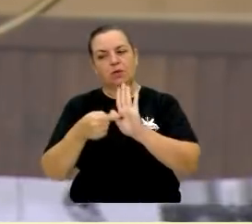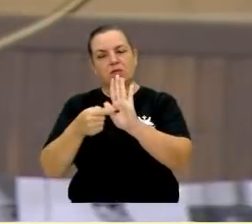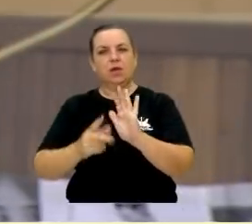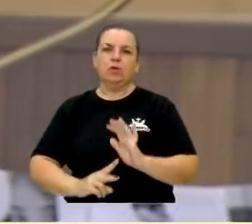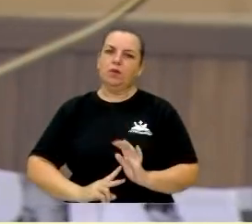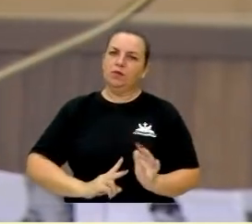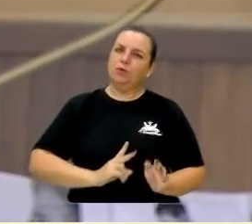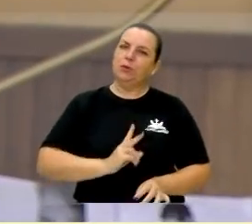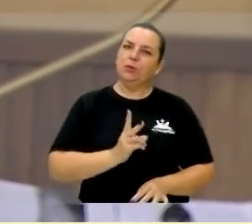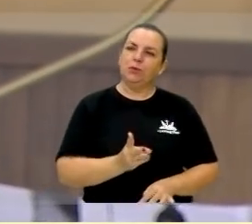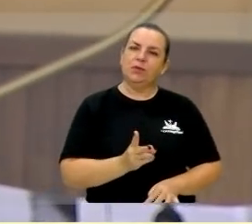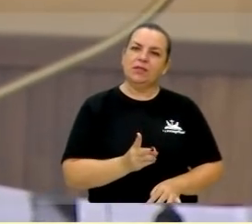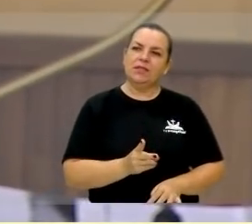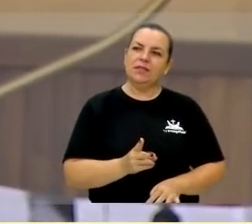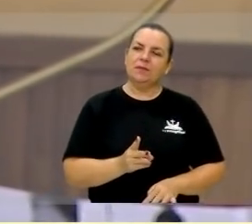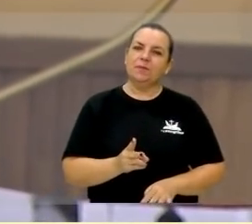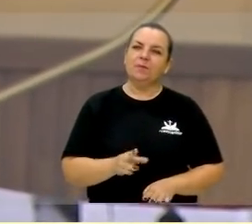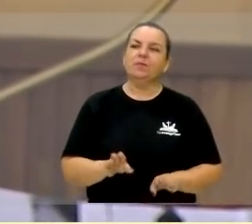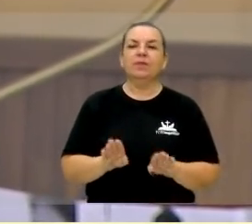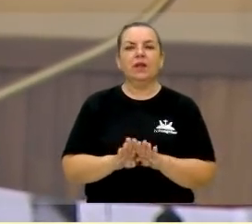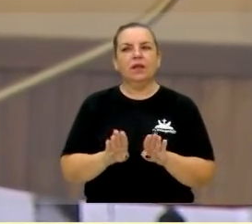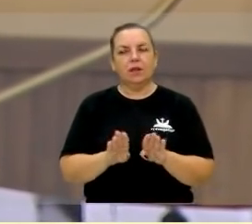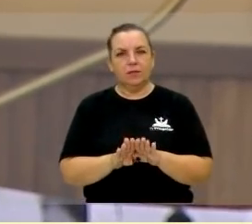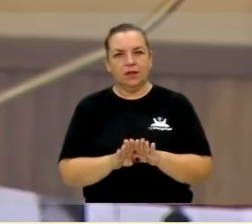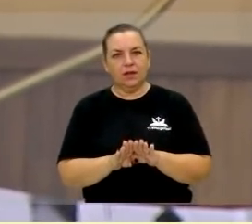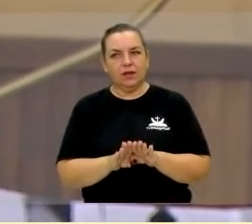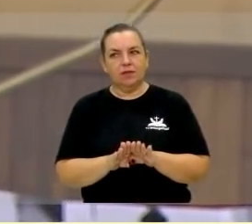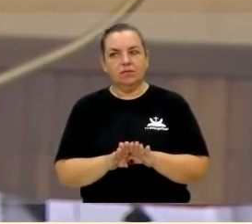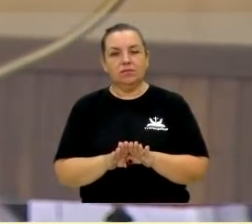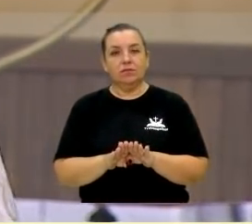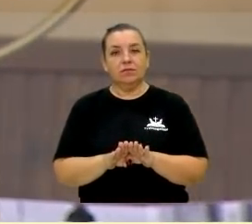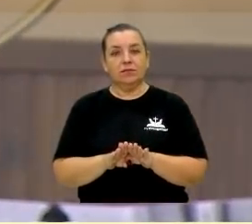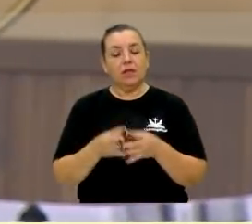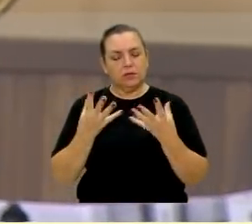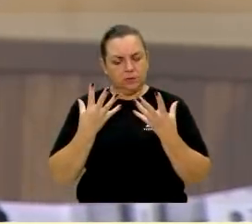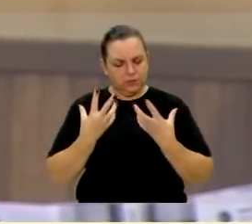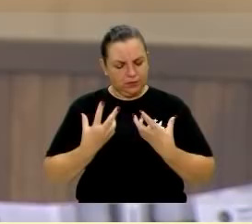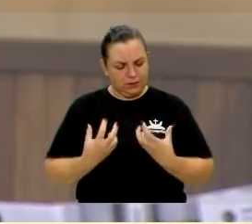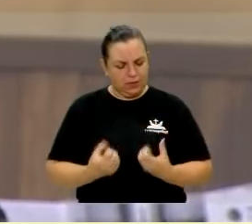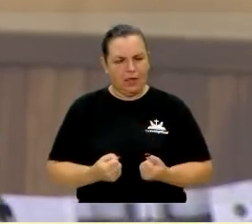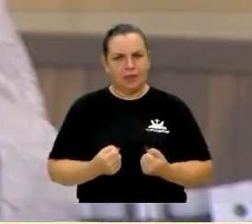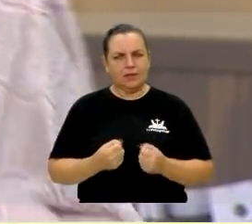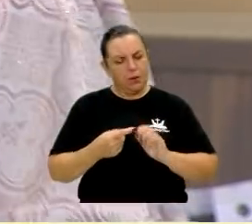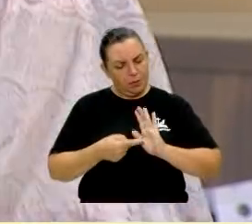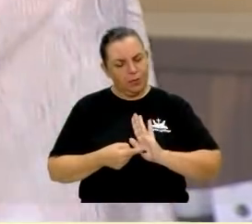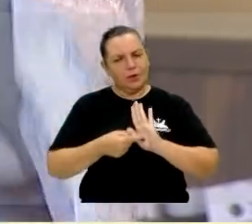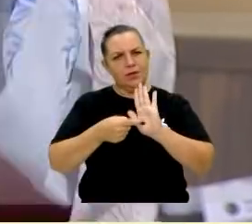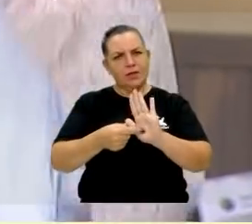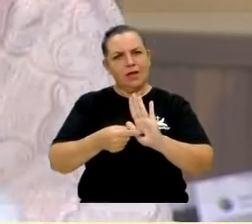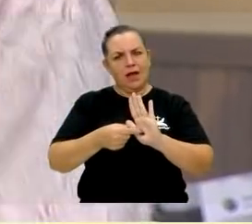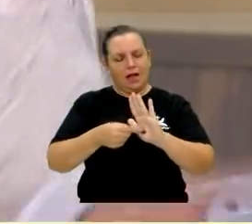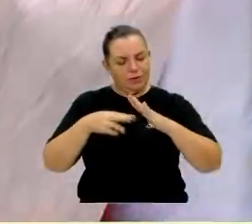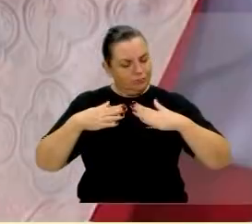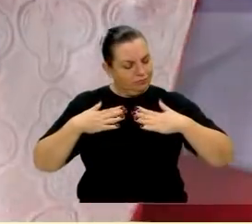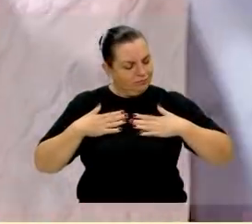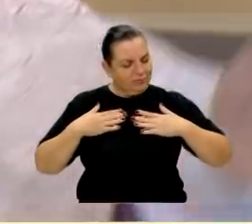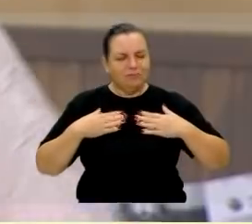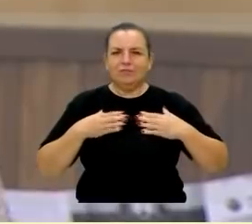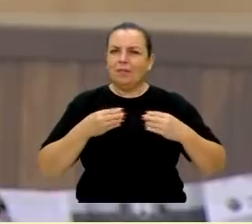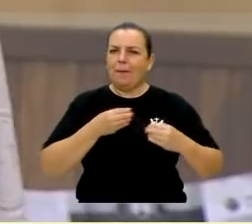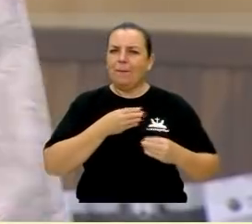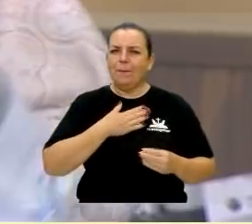virtudes e também permitir-se mostrar-se nas suas